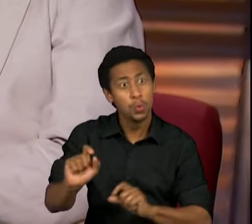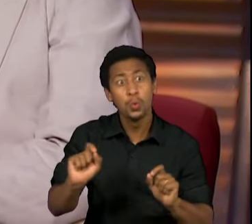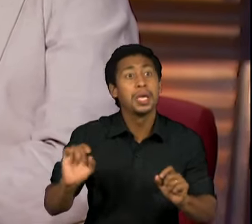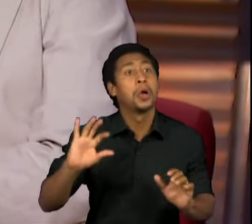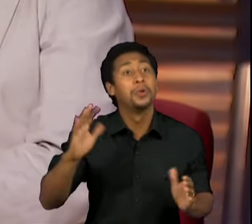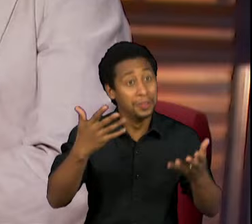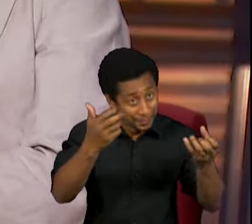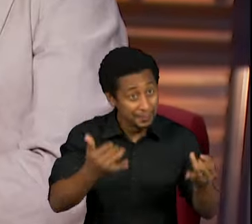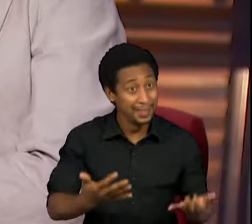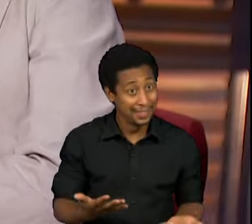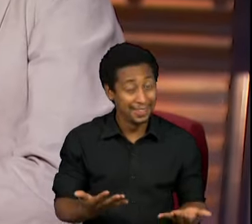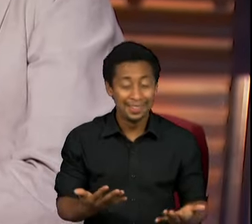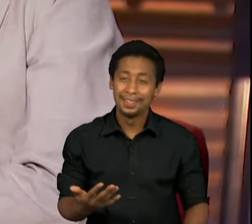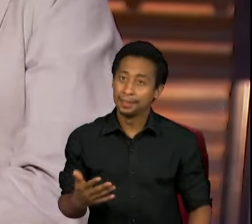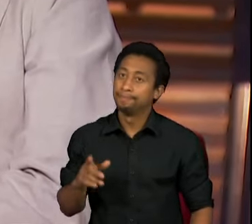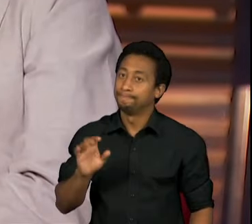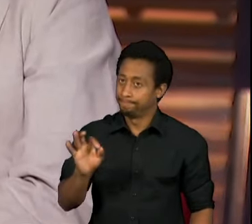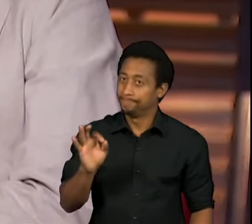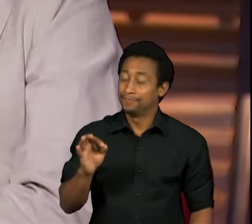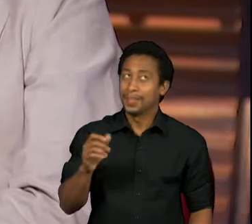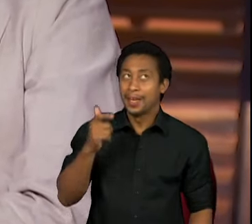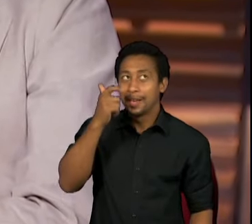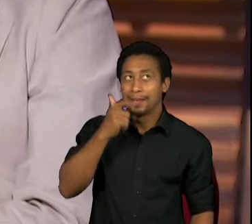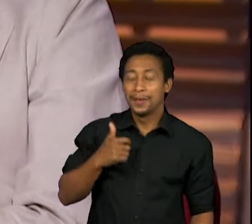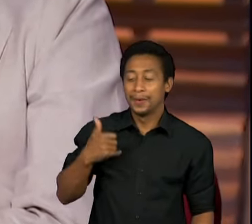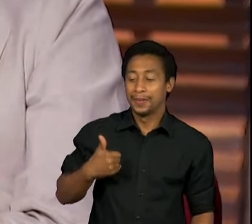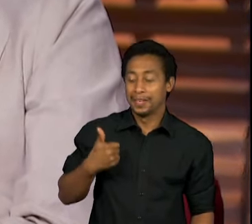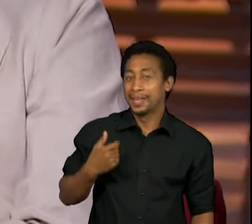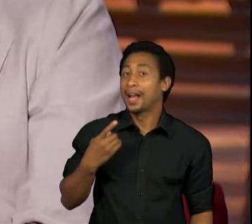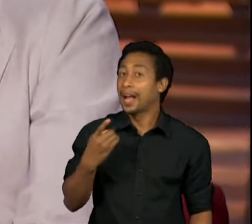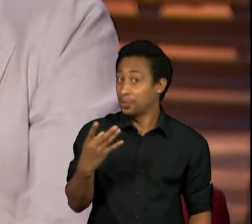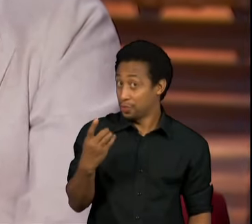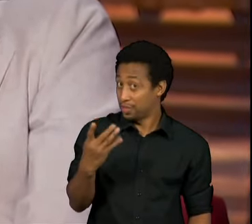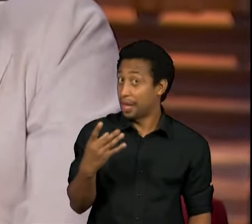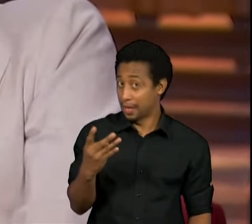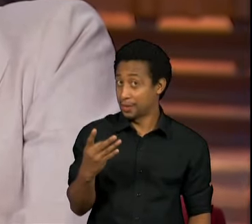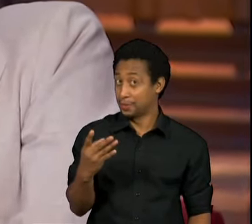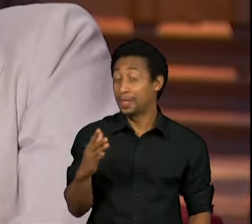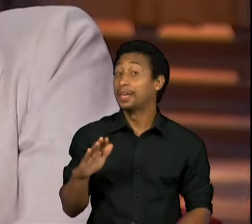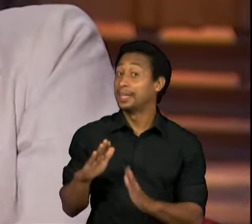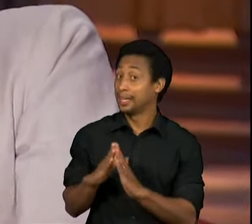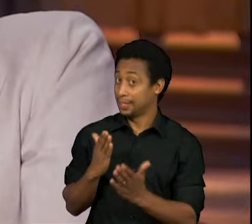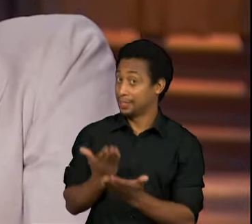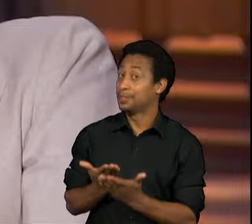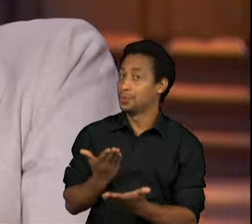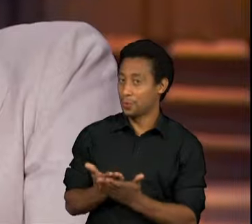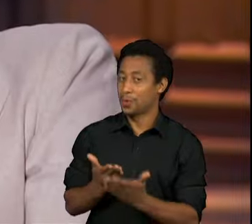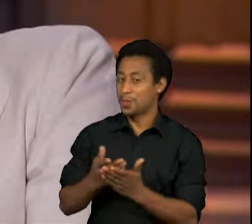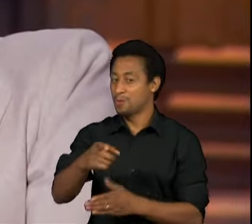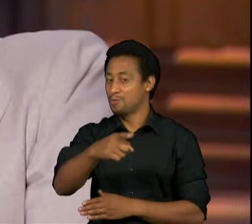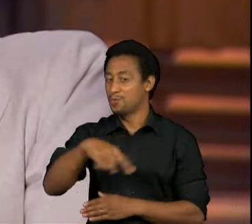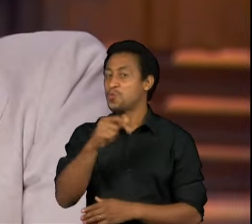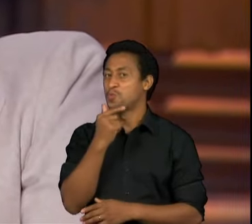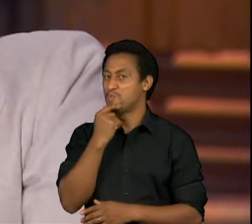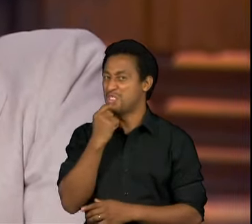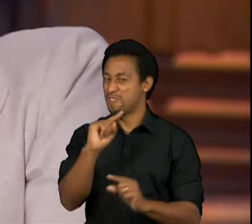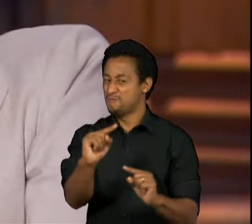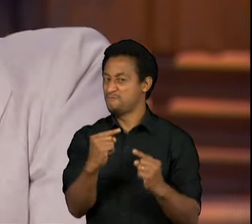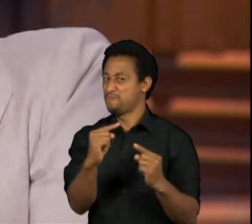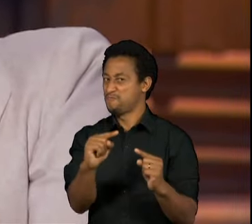é na escola eu e minha irmã sobretudo os meus irmãos que você menino eles tinham mais medo né agora nós as